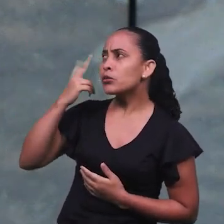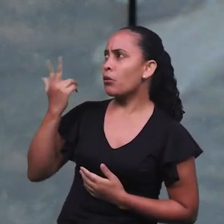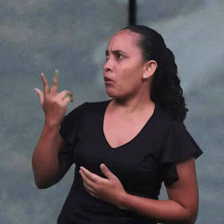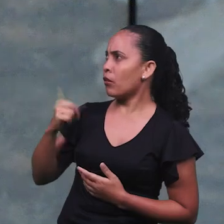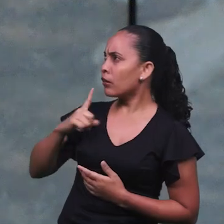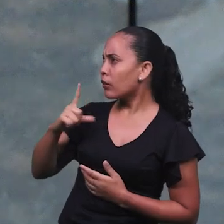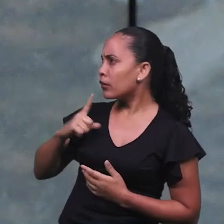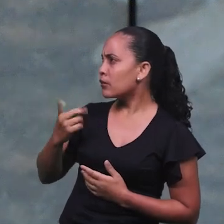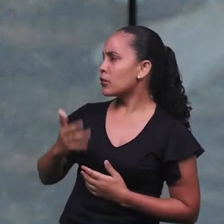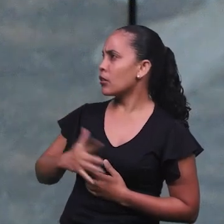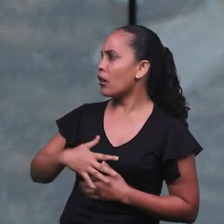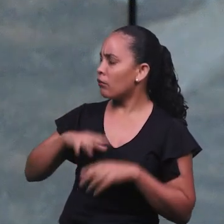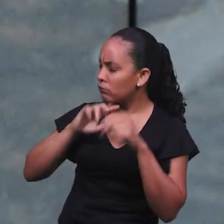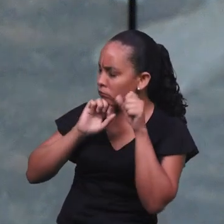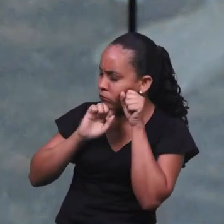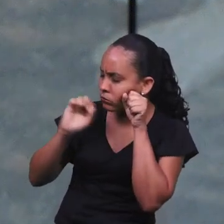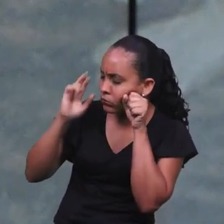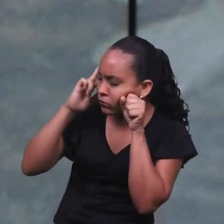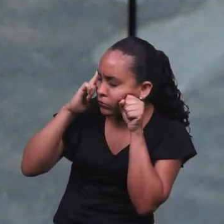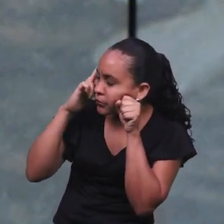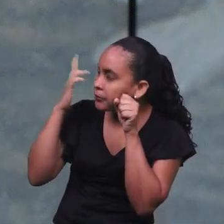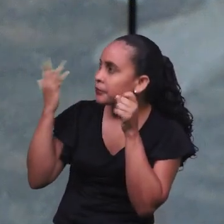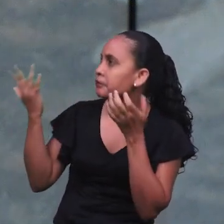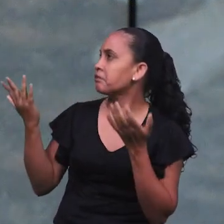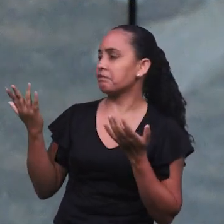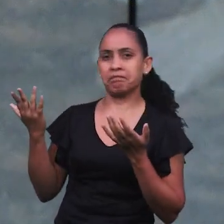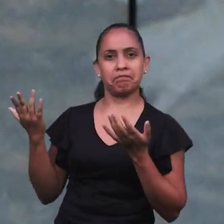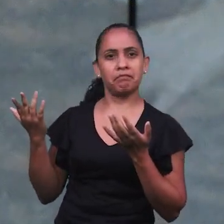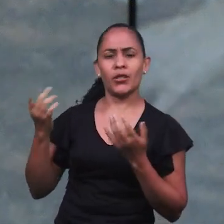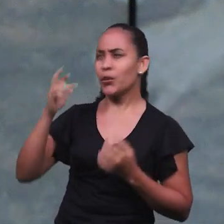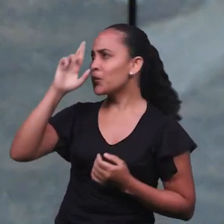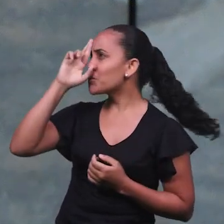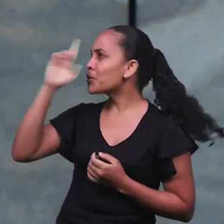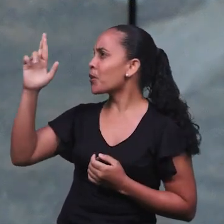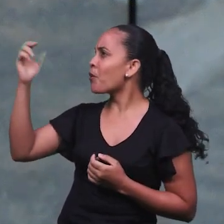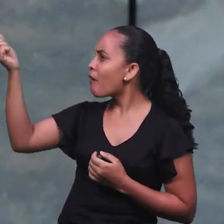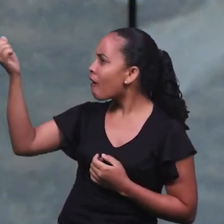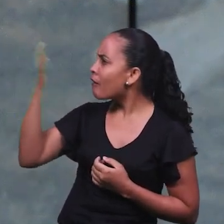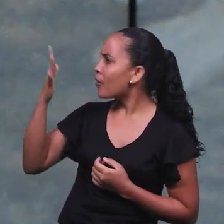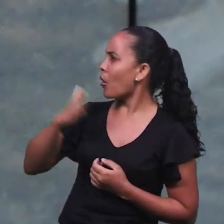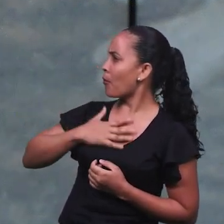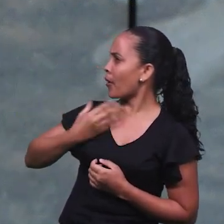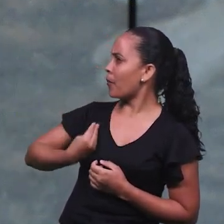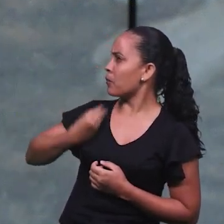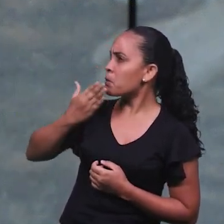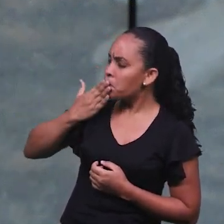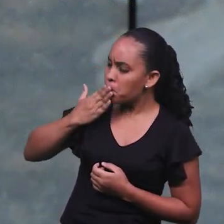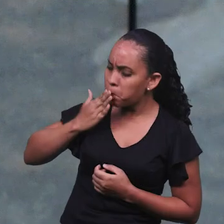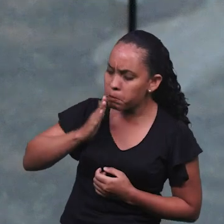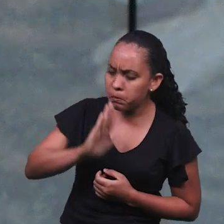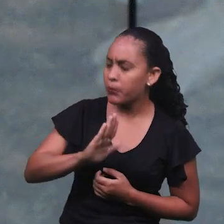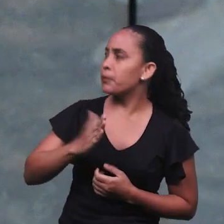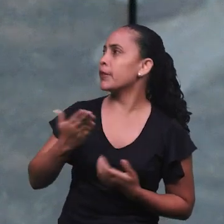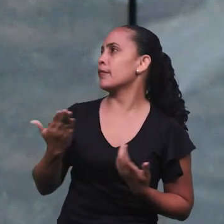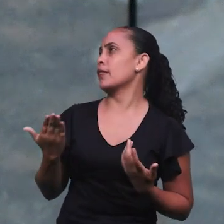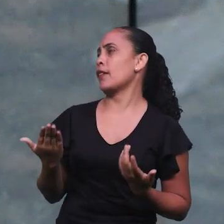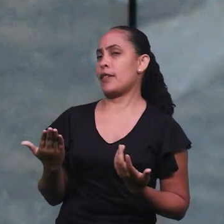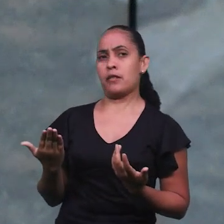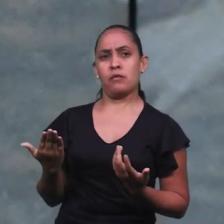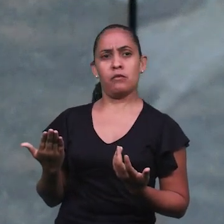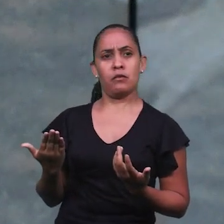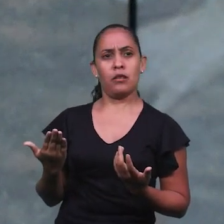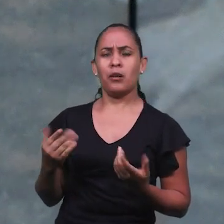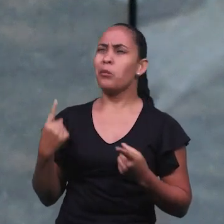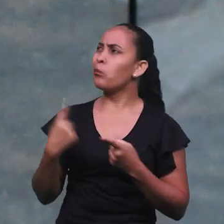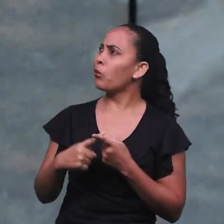sonhos que eu tive? E aquilo que o Senhor me prometeu que iria acontecer comigo? Né?